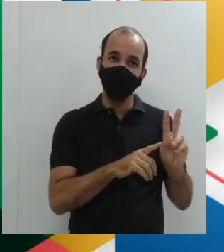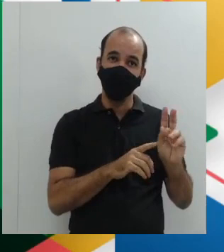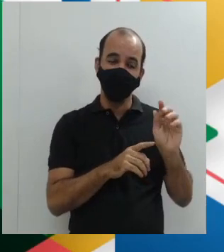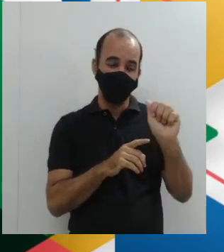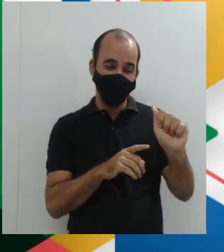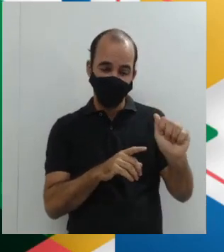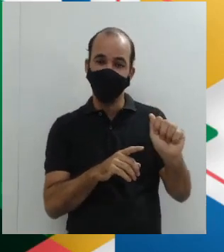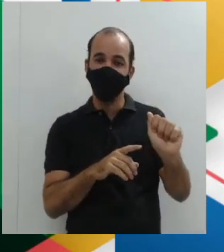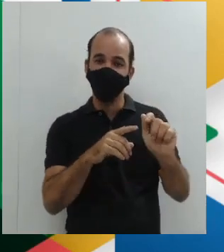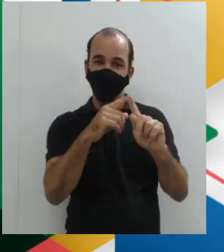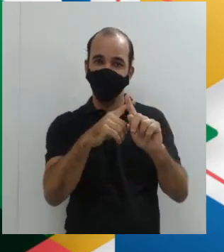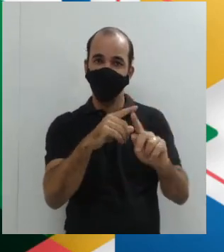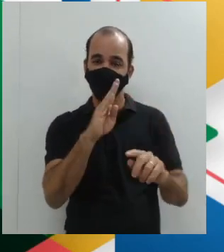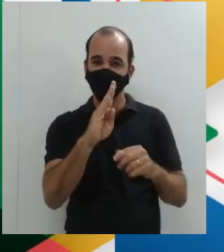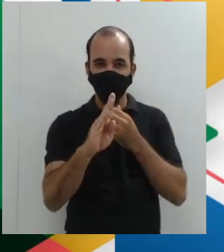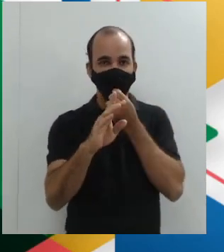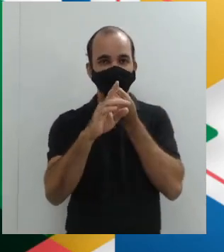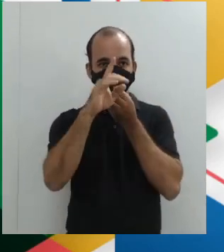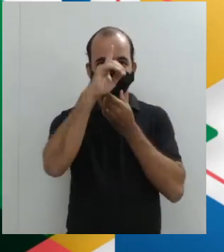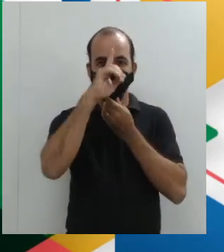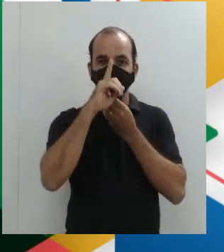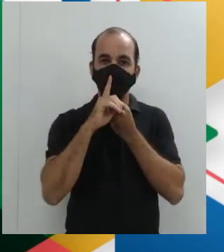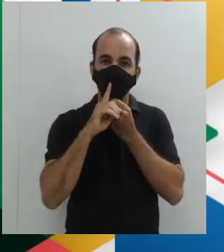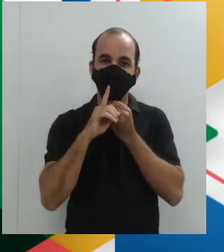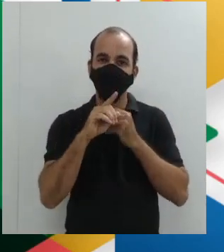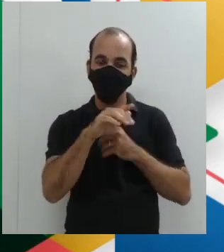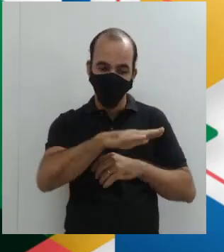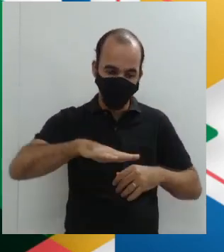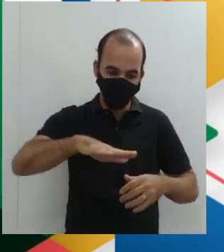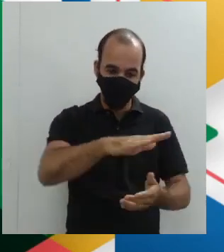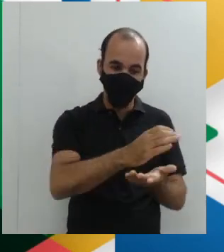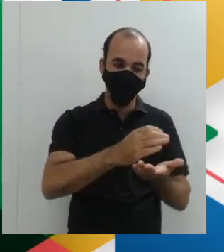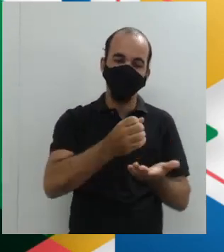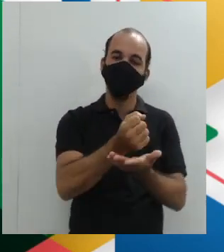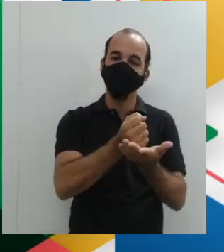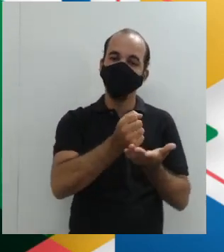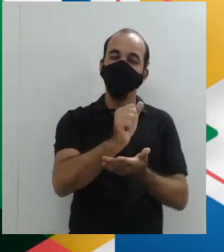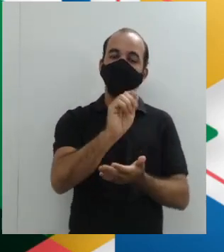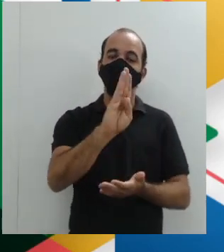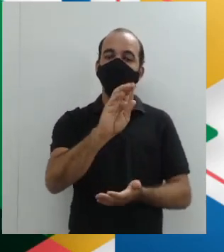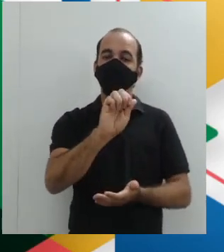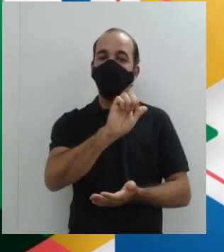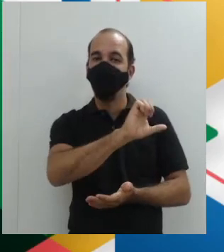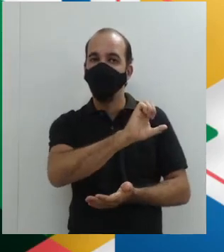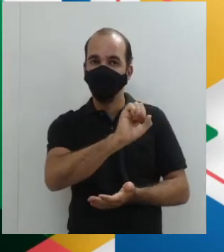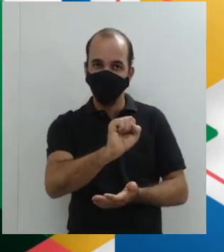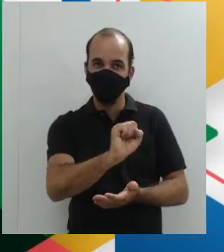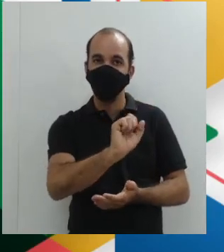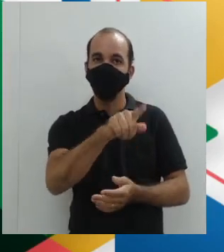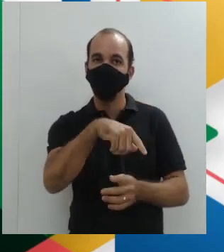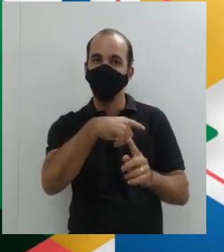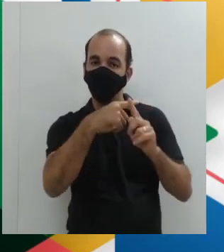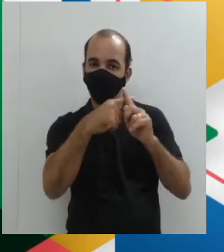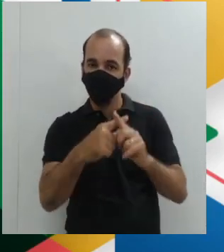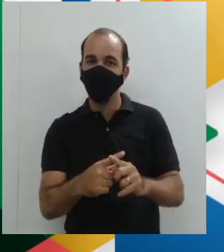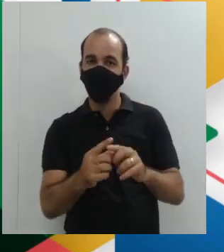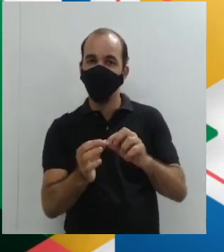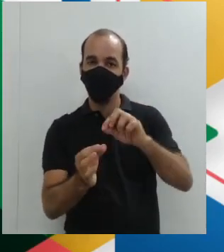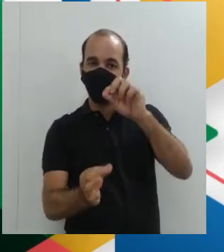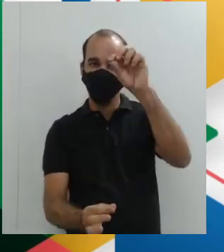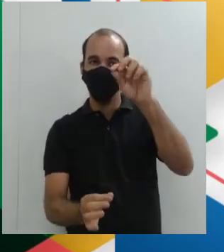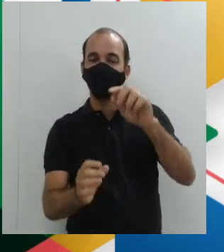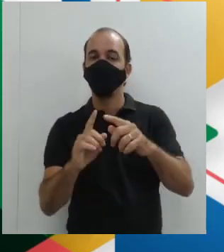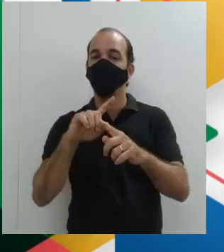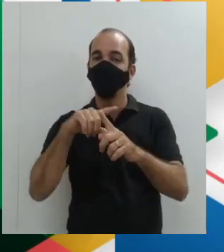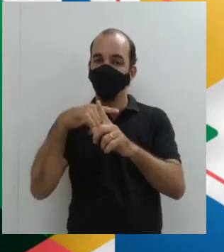dessa base multiplicado pela altura ou profundidade, massa. Então o volume de um paralelepípedo,